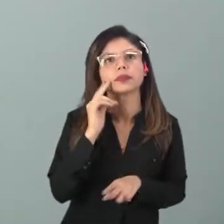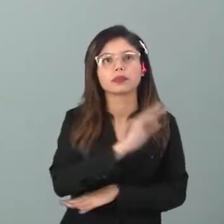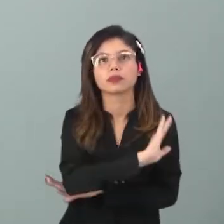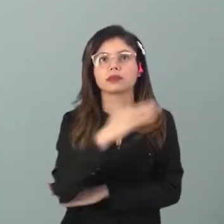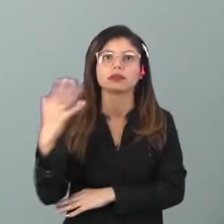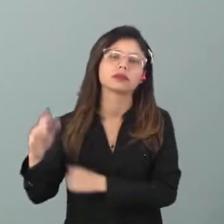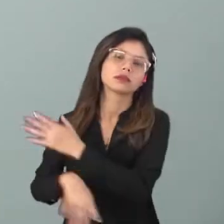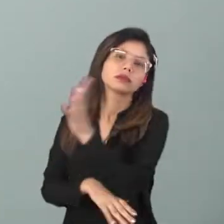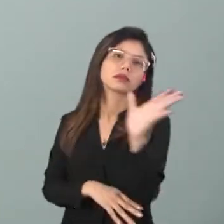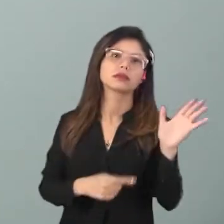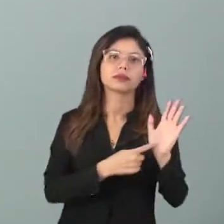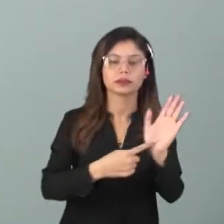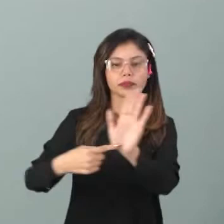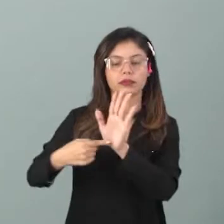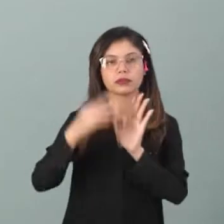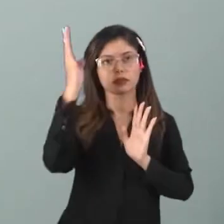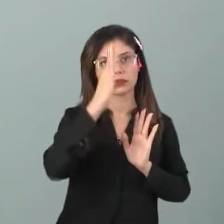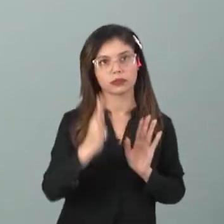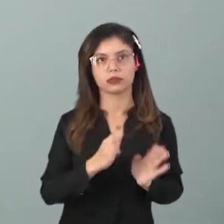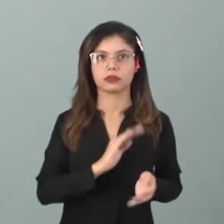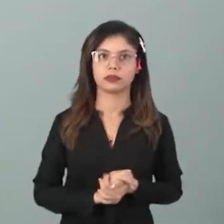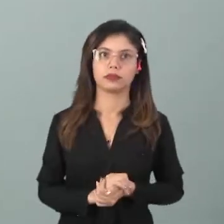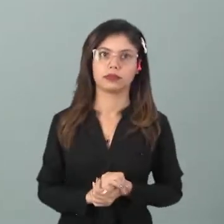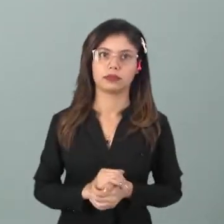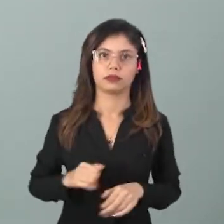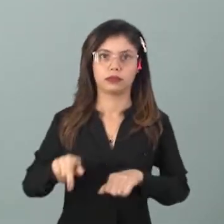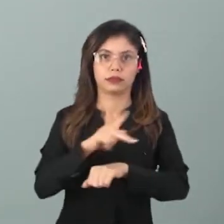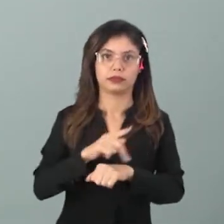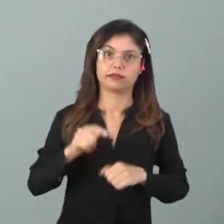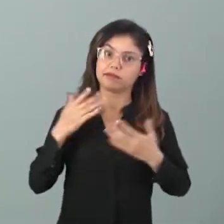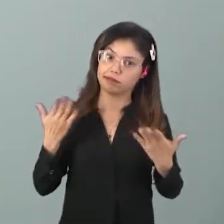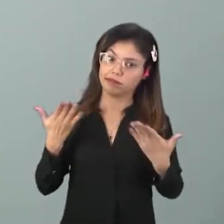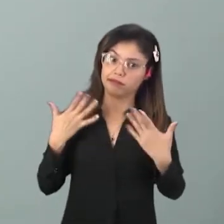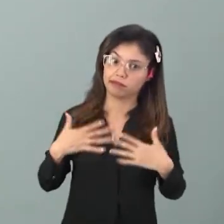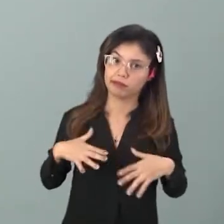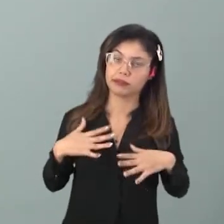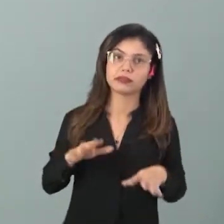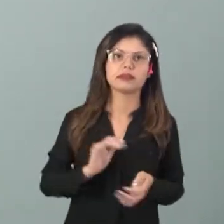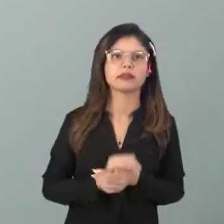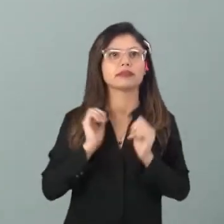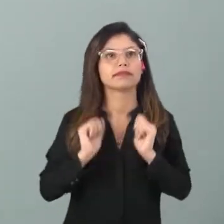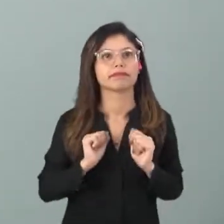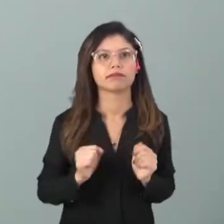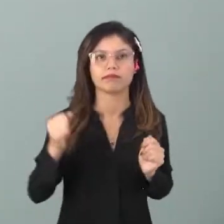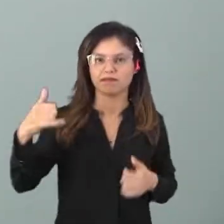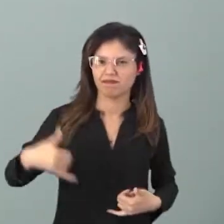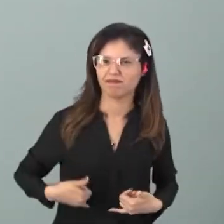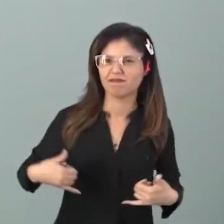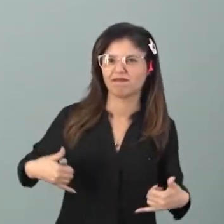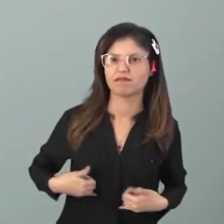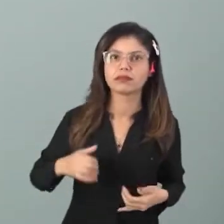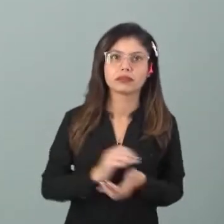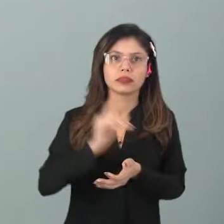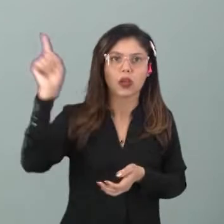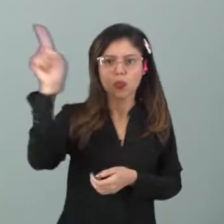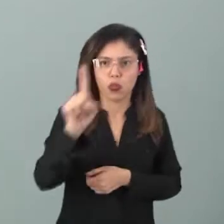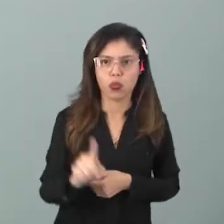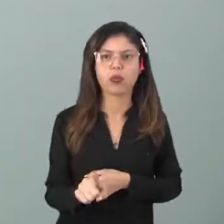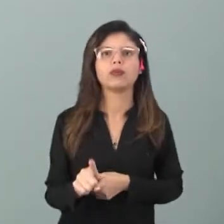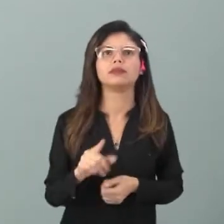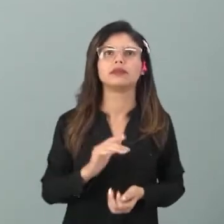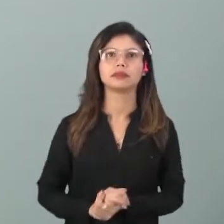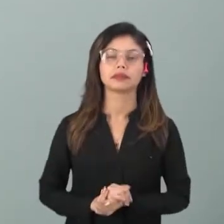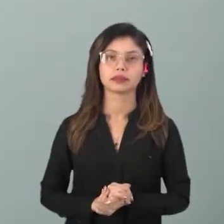que vão acabar mostrando que o Brasil não é um país tão tranquilo, né? A gente pode sofrer muito com a questão de raios e